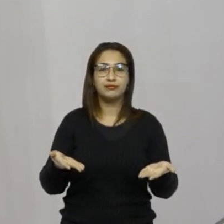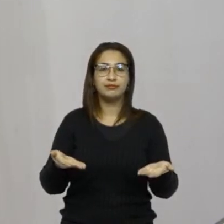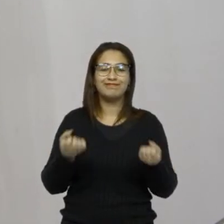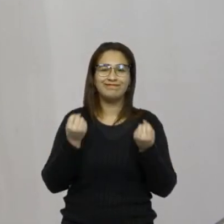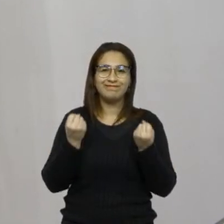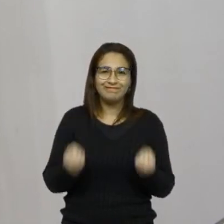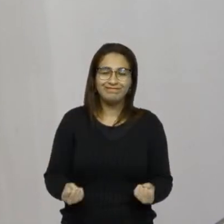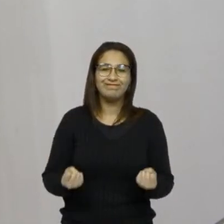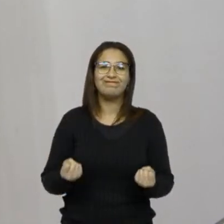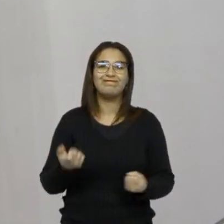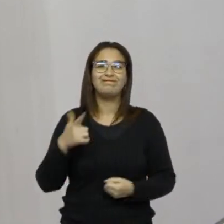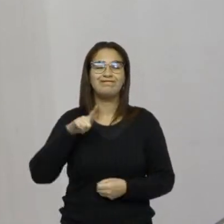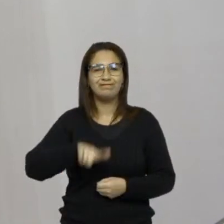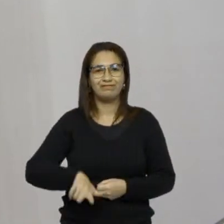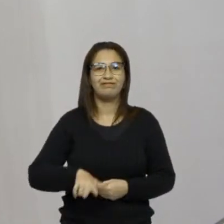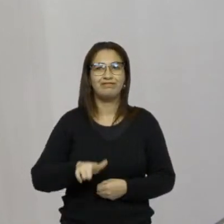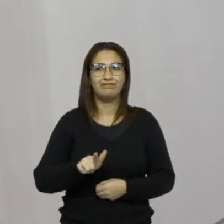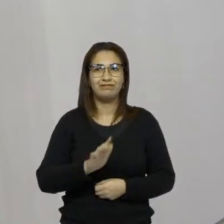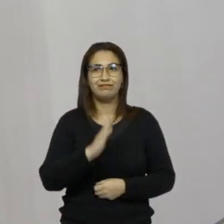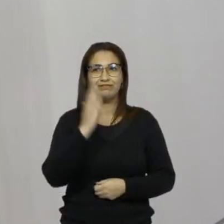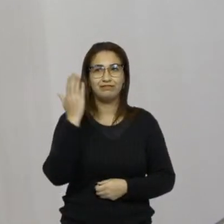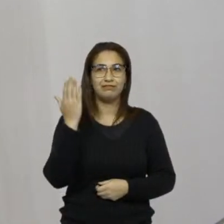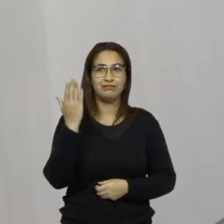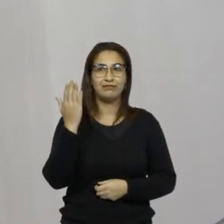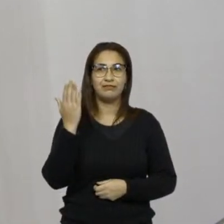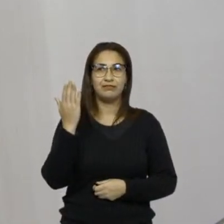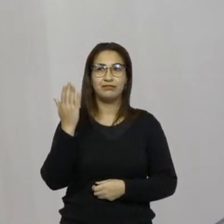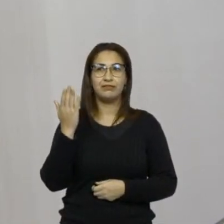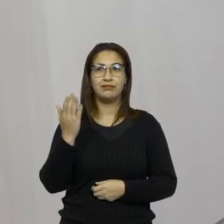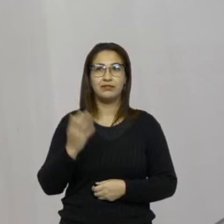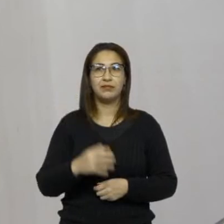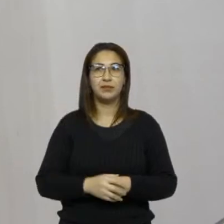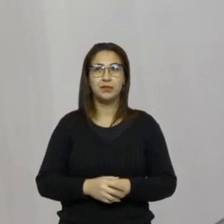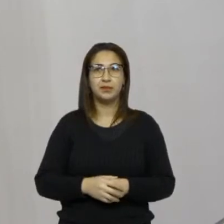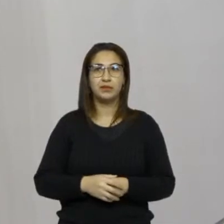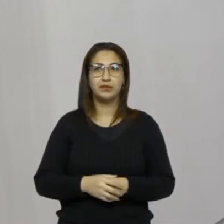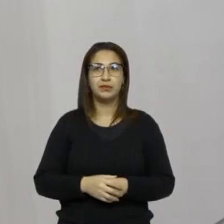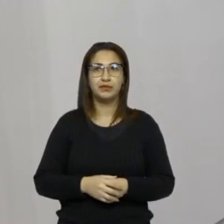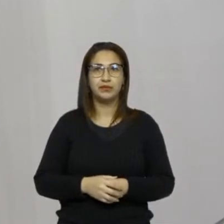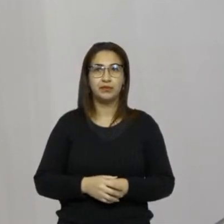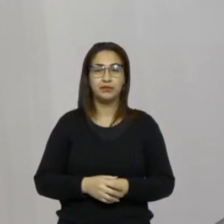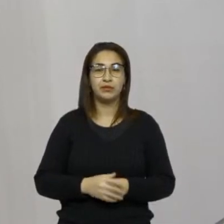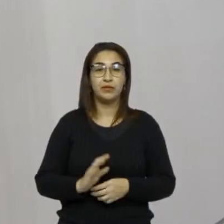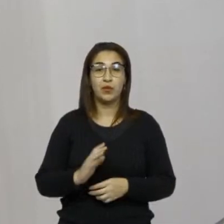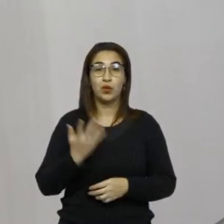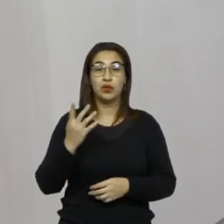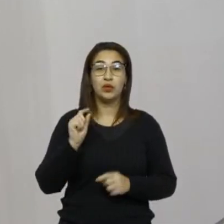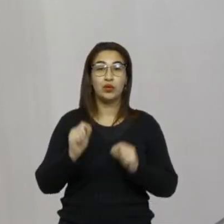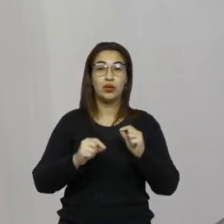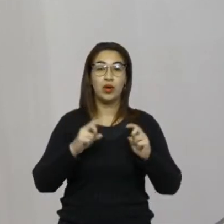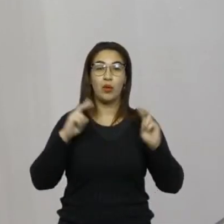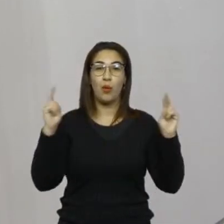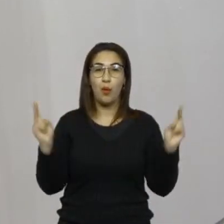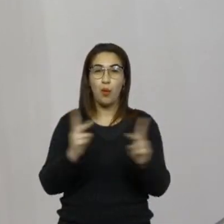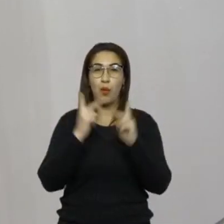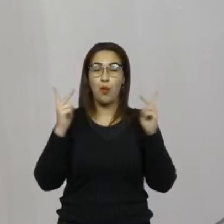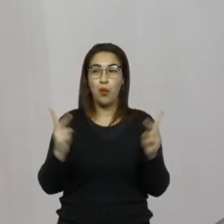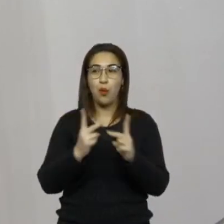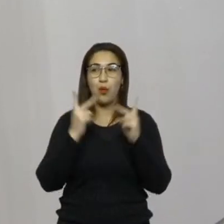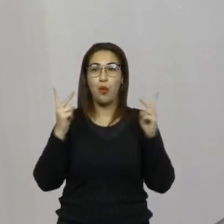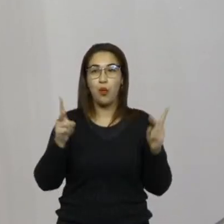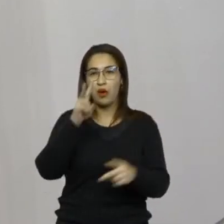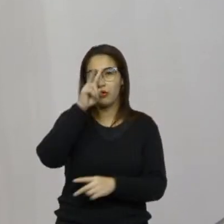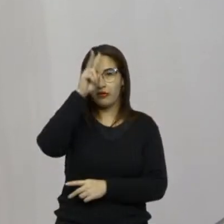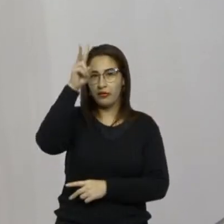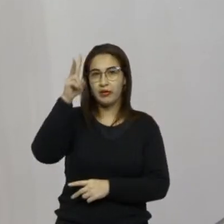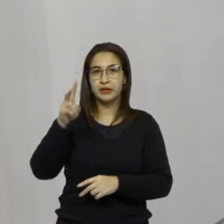novamente, deputado Padre Pedro, com a presença do ciclone que estacionou,